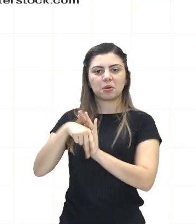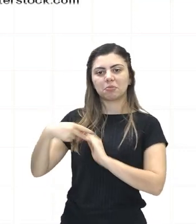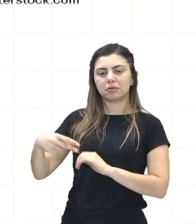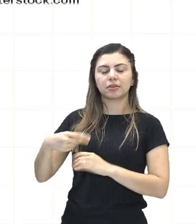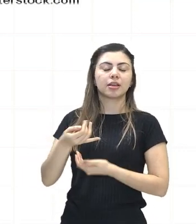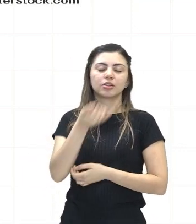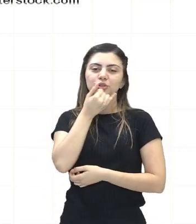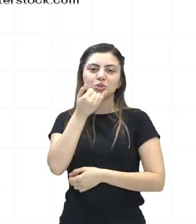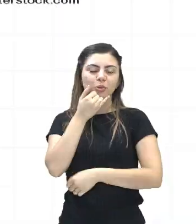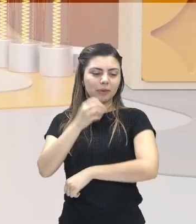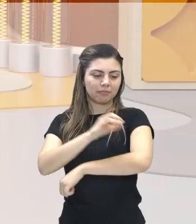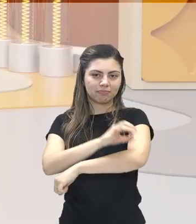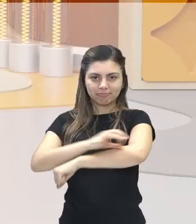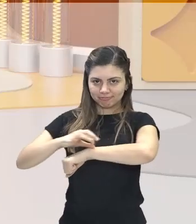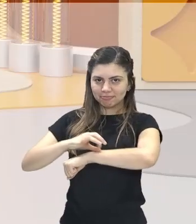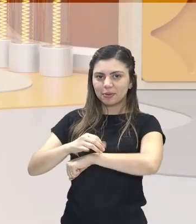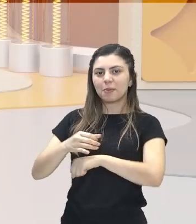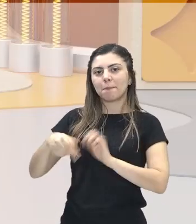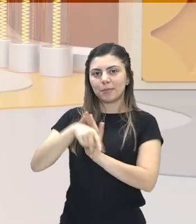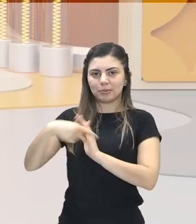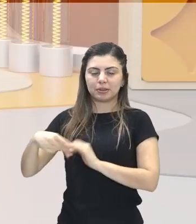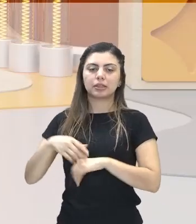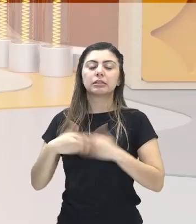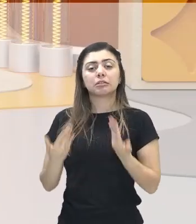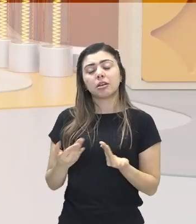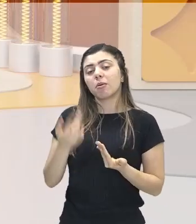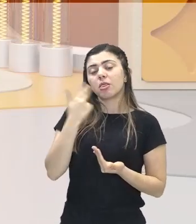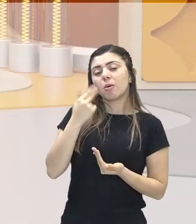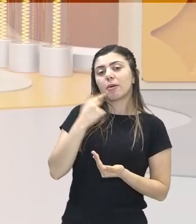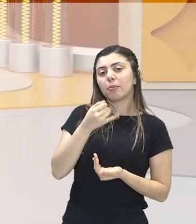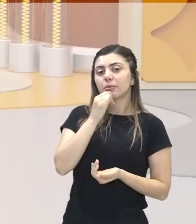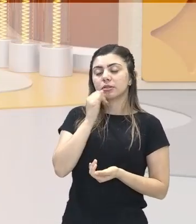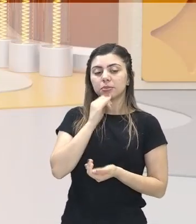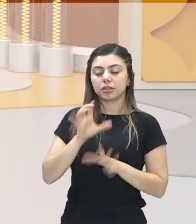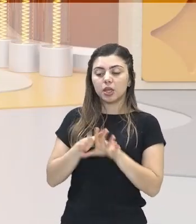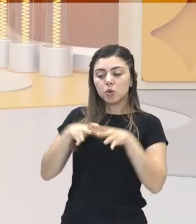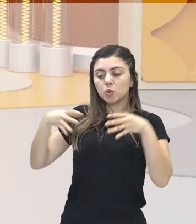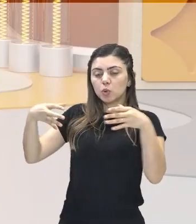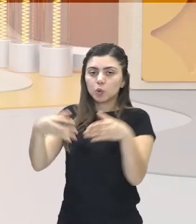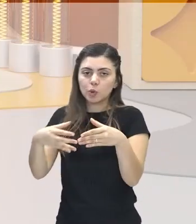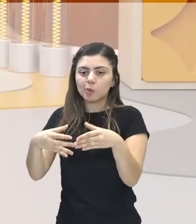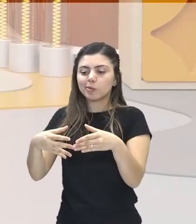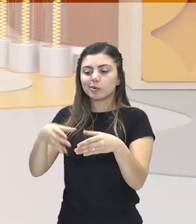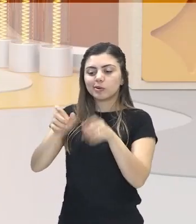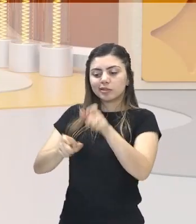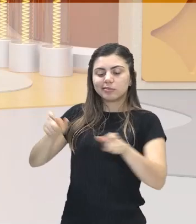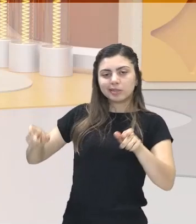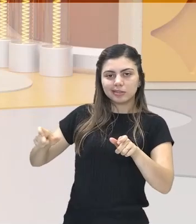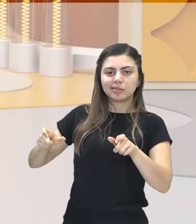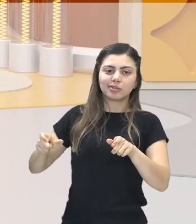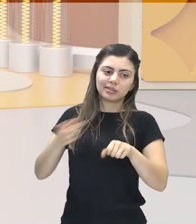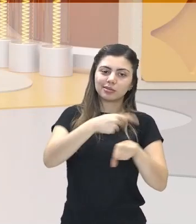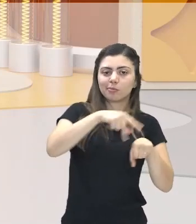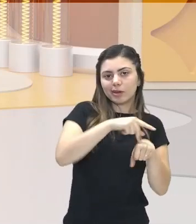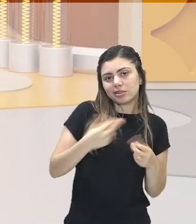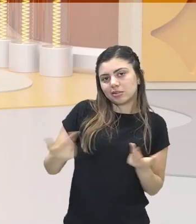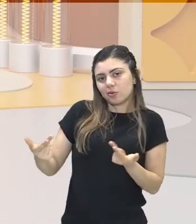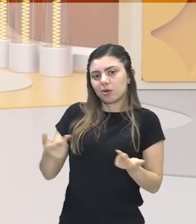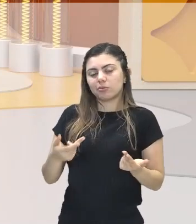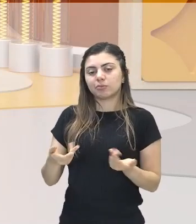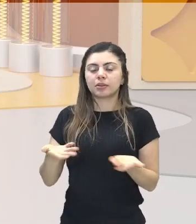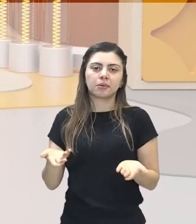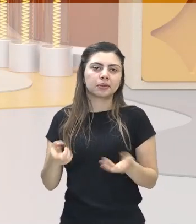comum nas áreas das cidades que concentram imigrantes de uma mesma etnia, de um mesmo país, né? Então isso acaba acontecendo. A questão